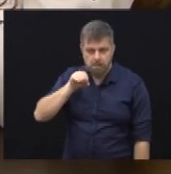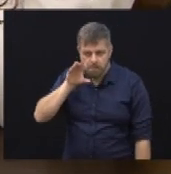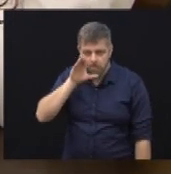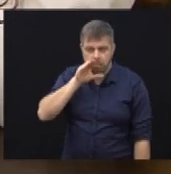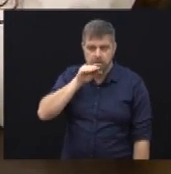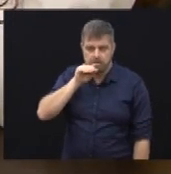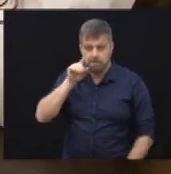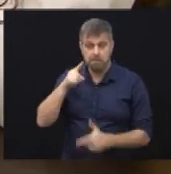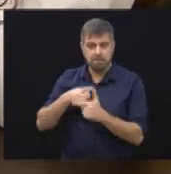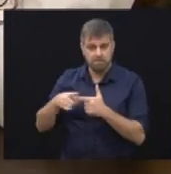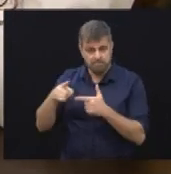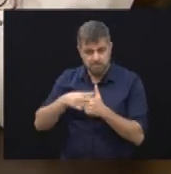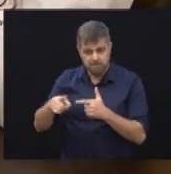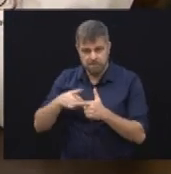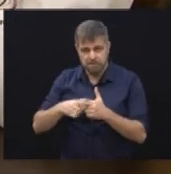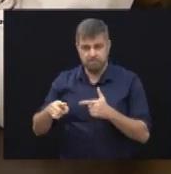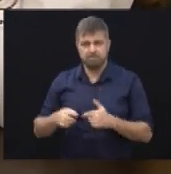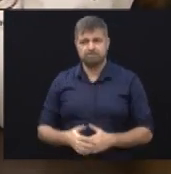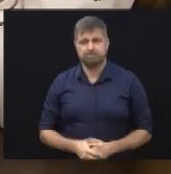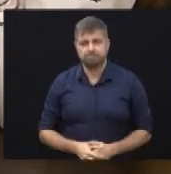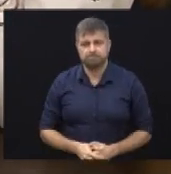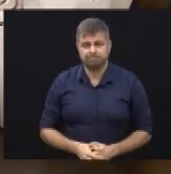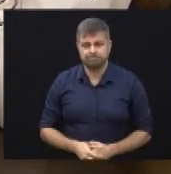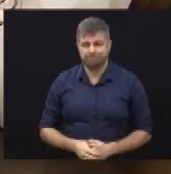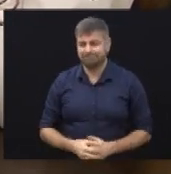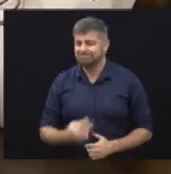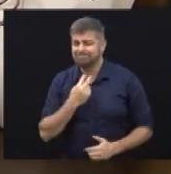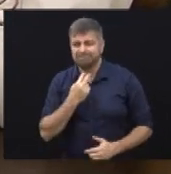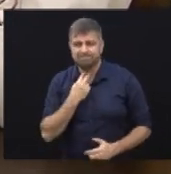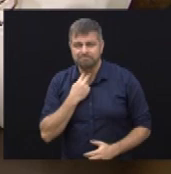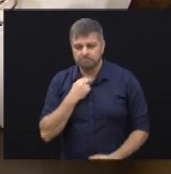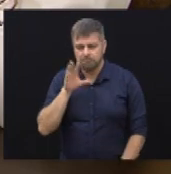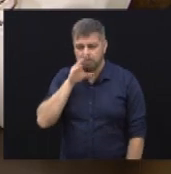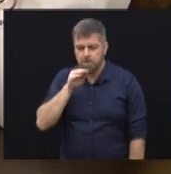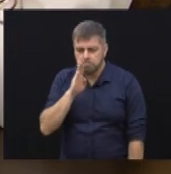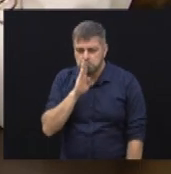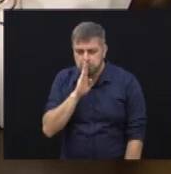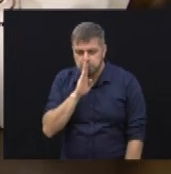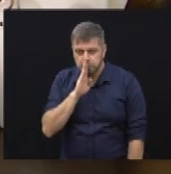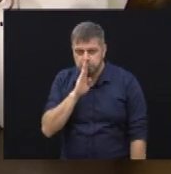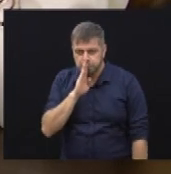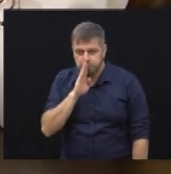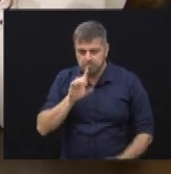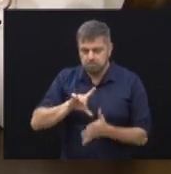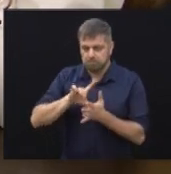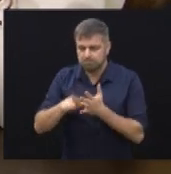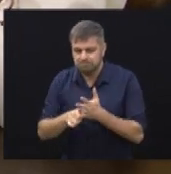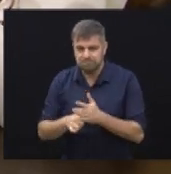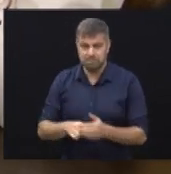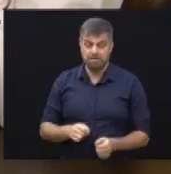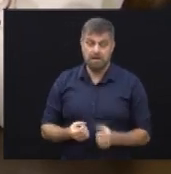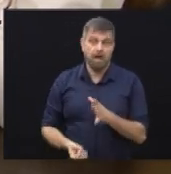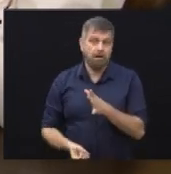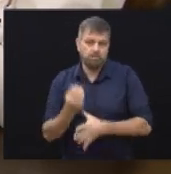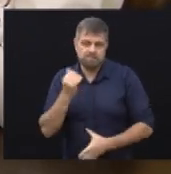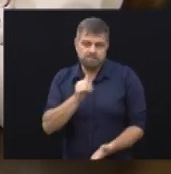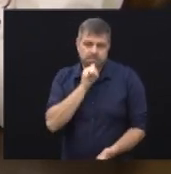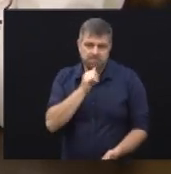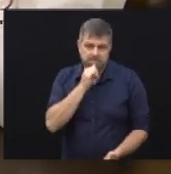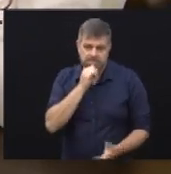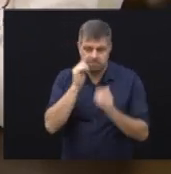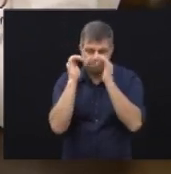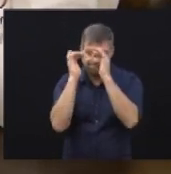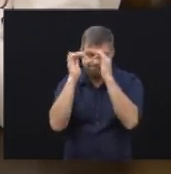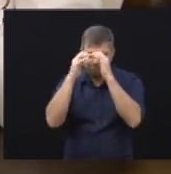adquirido, uma afasia, por exemplo, que é a alteração na fala decorrente de, por exemplo,